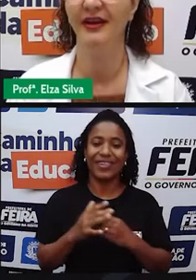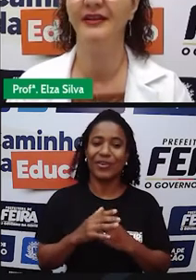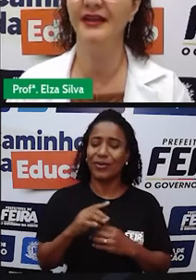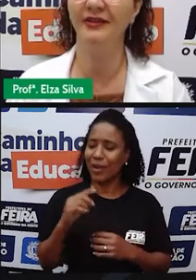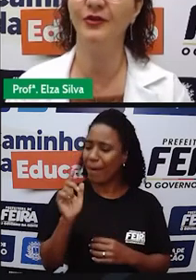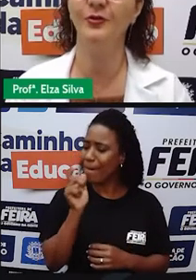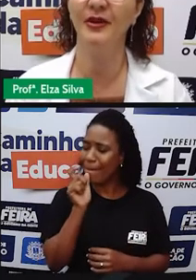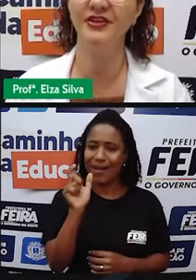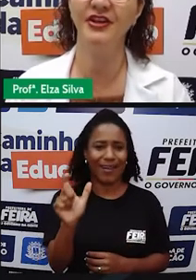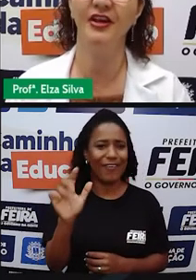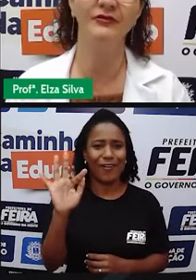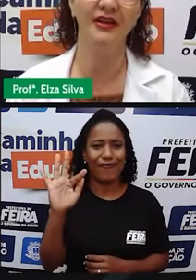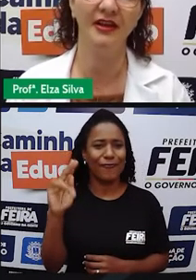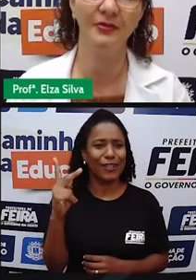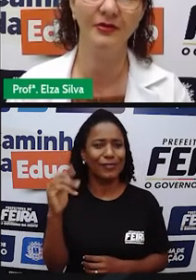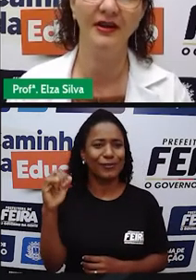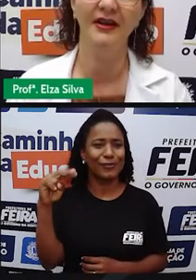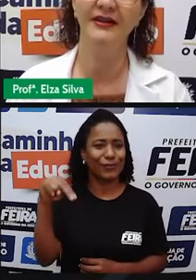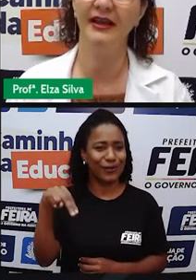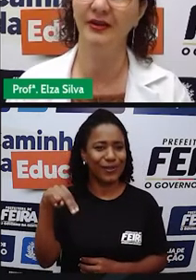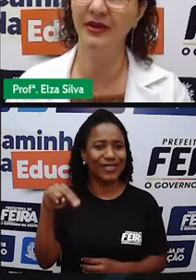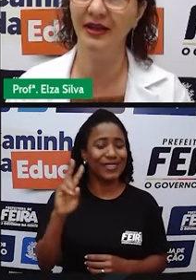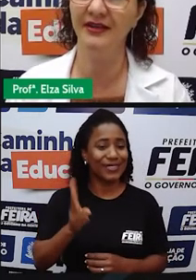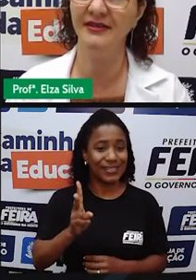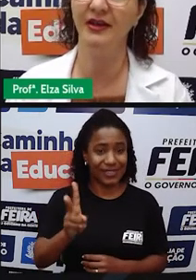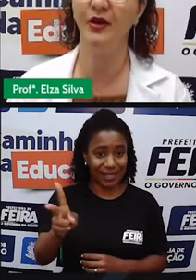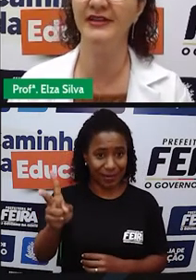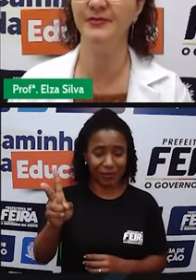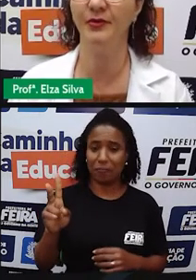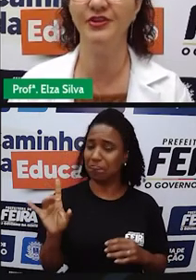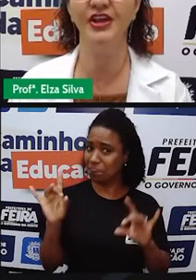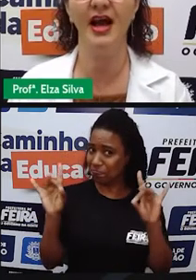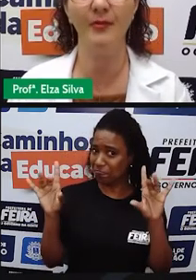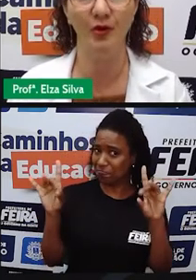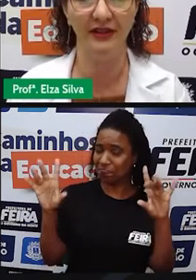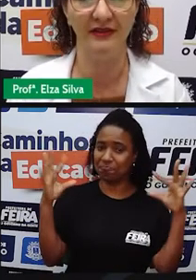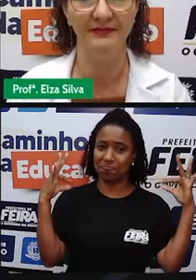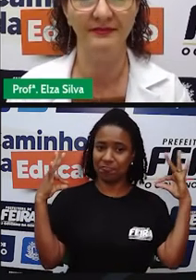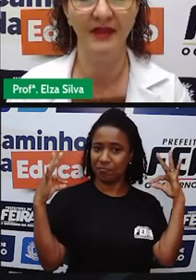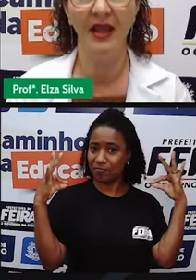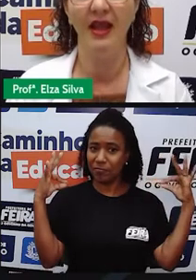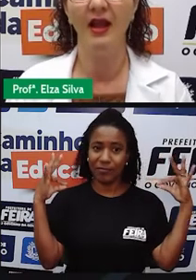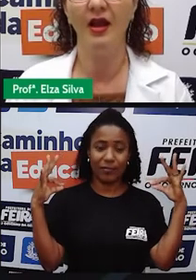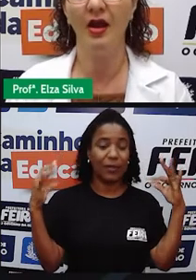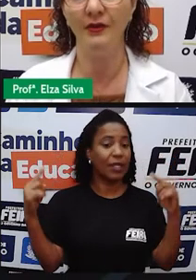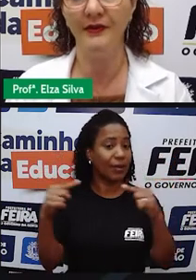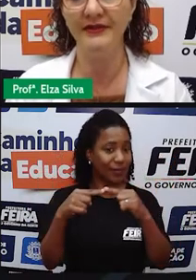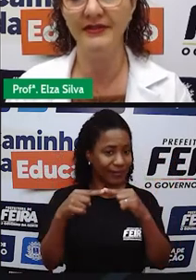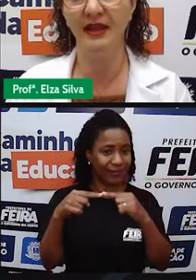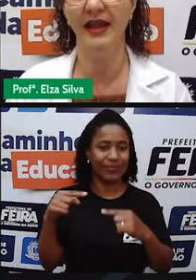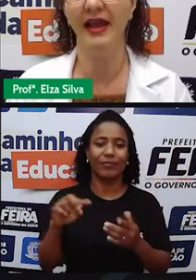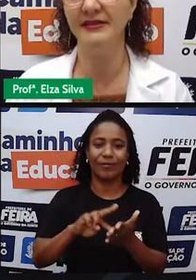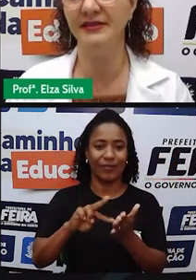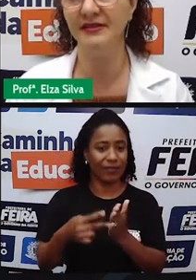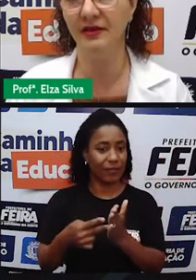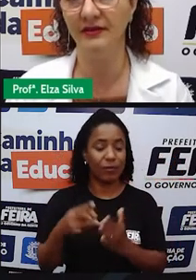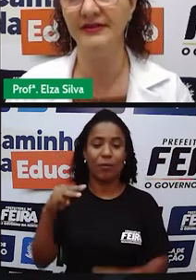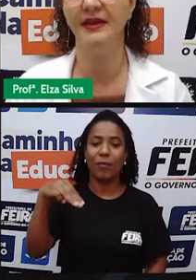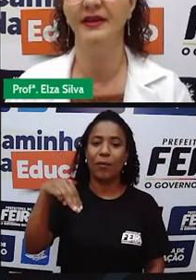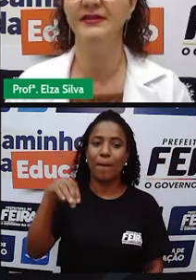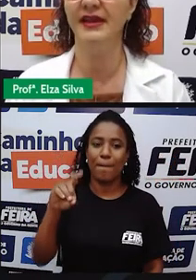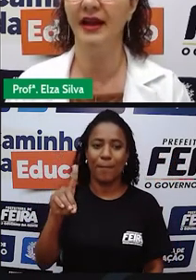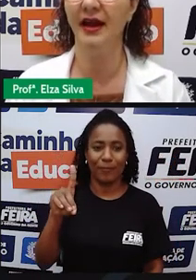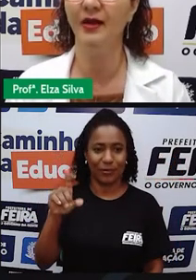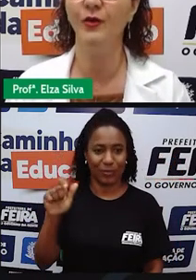dia, naturalmente, que é um termo da língua inglesa que corresponde à moda. Clothes and